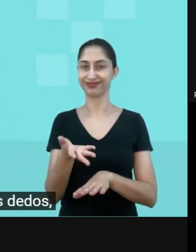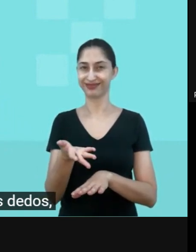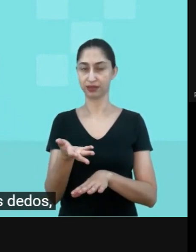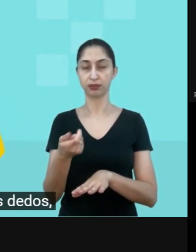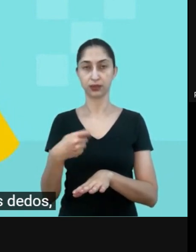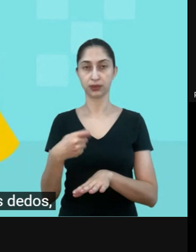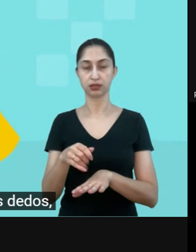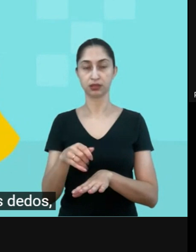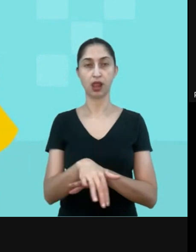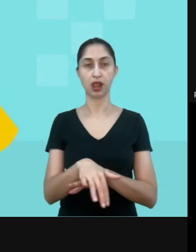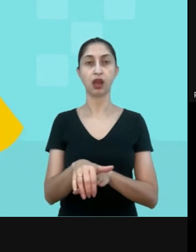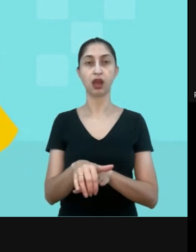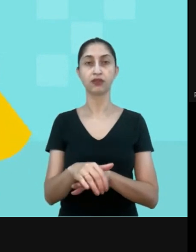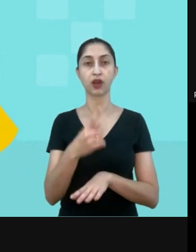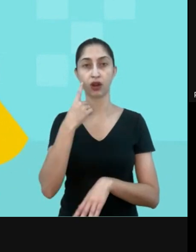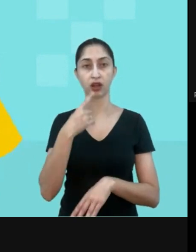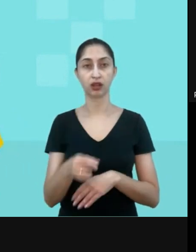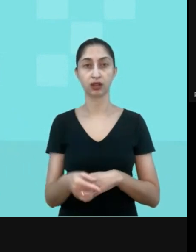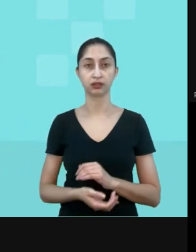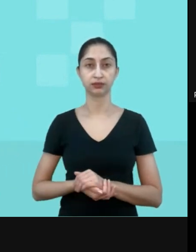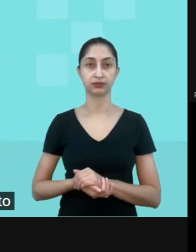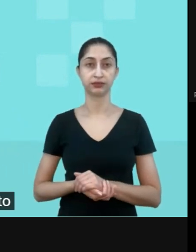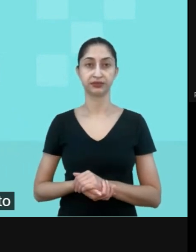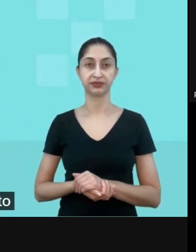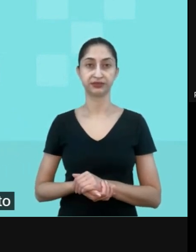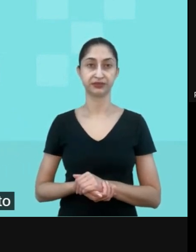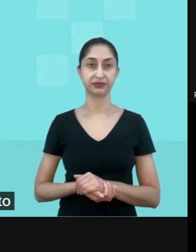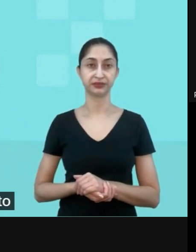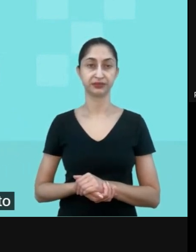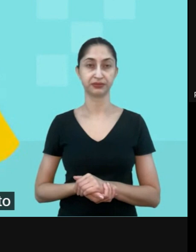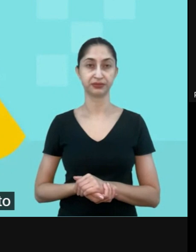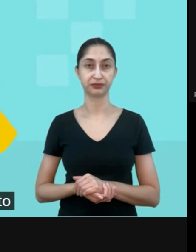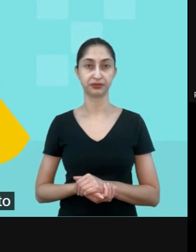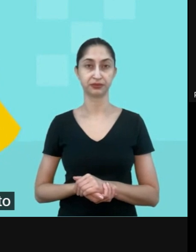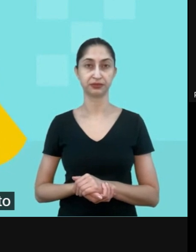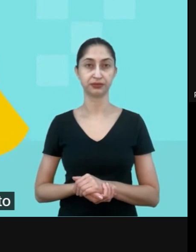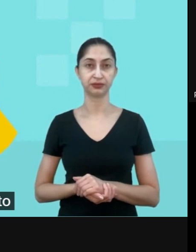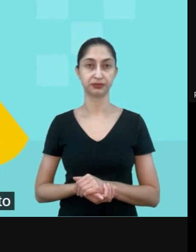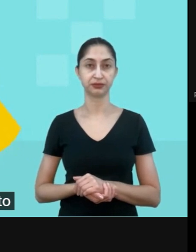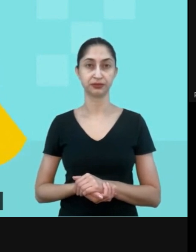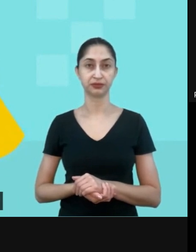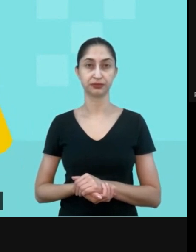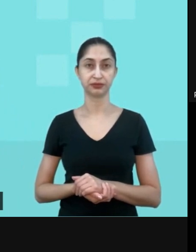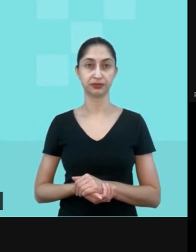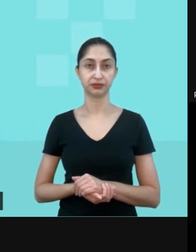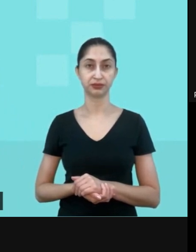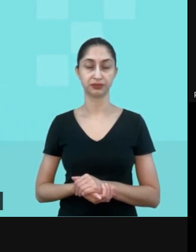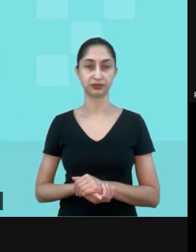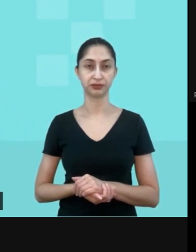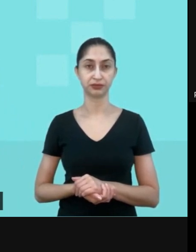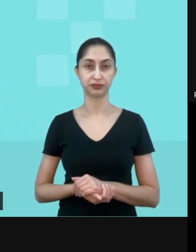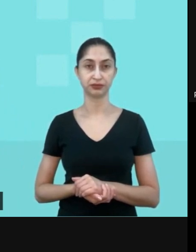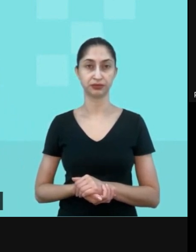sobrou. Então, a ponta dos dedos, como é que eu vou lavar? Assim, ó. Movimentos circulares, lavando direito esta ponta